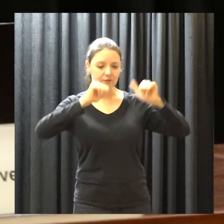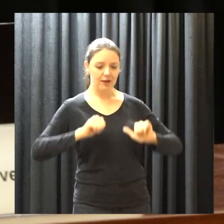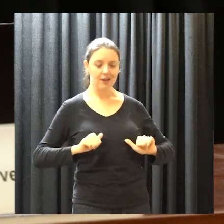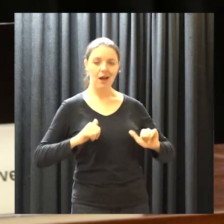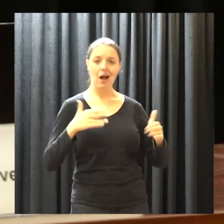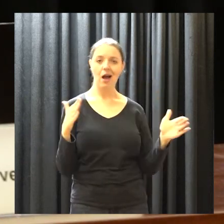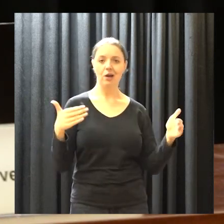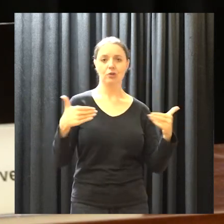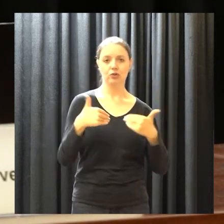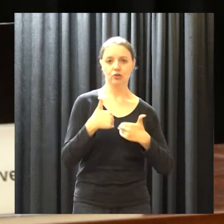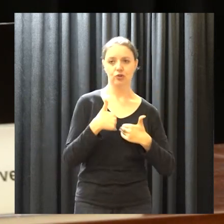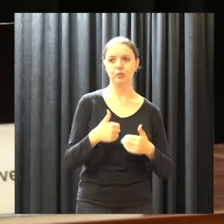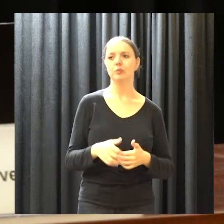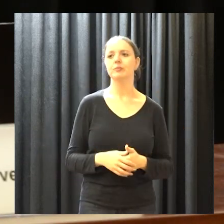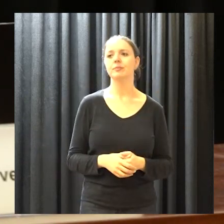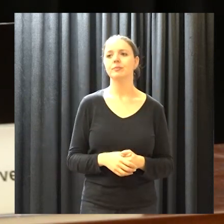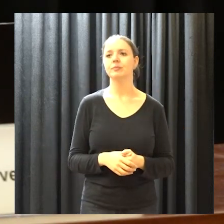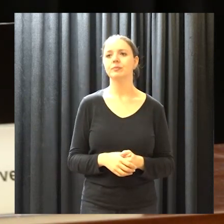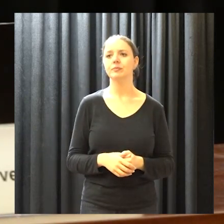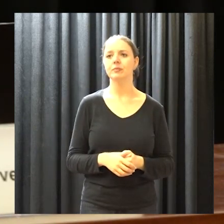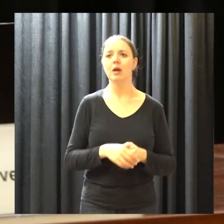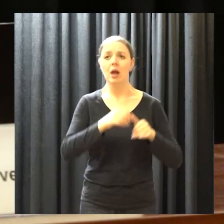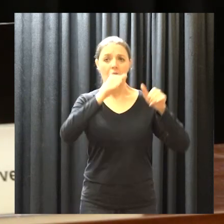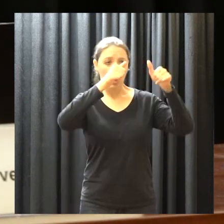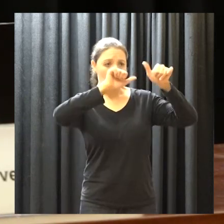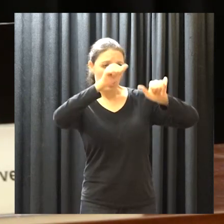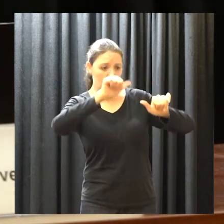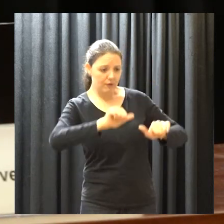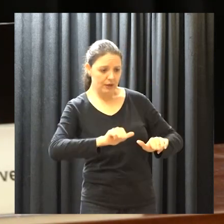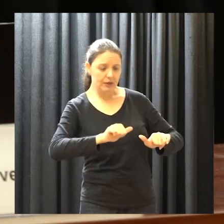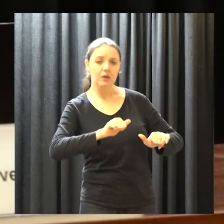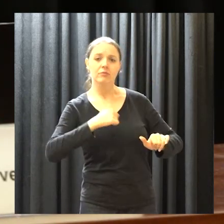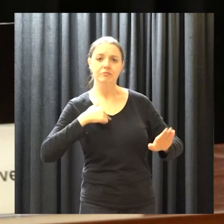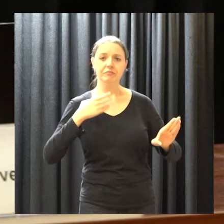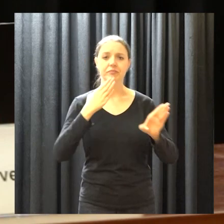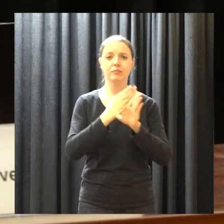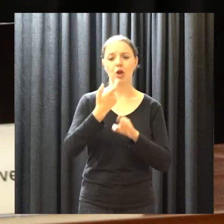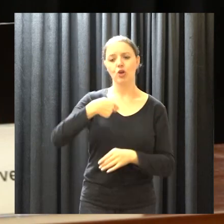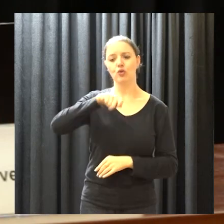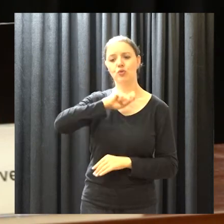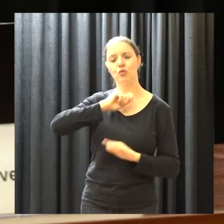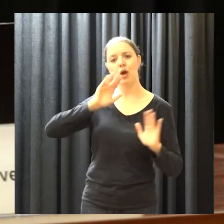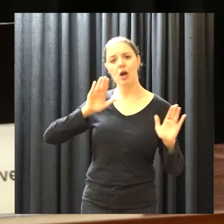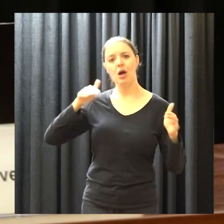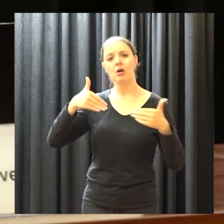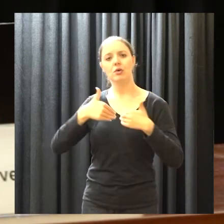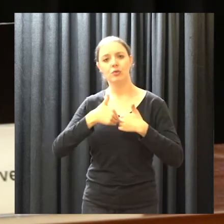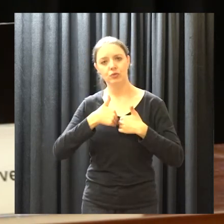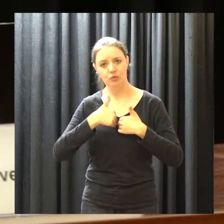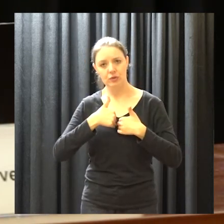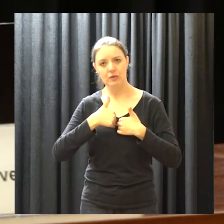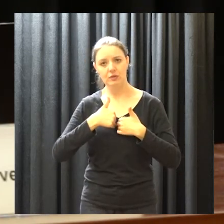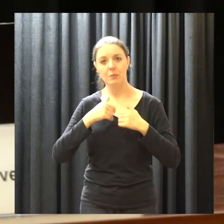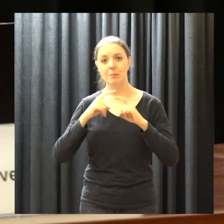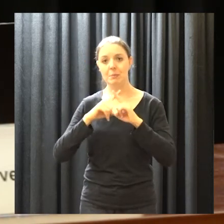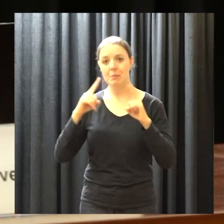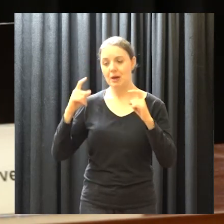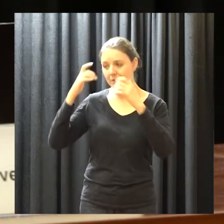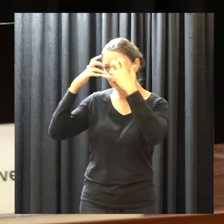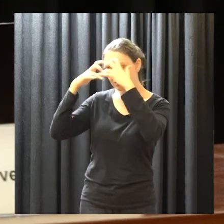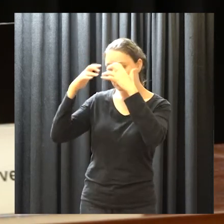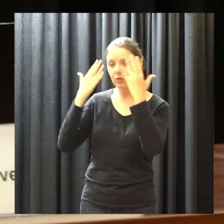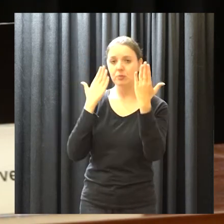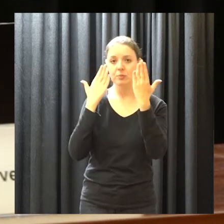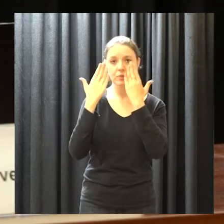Os resultados da avaliação apontaram que eu sou uma mulher autista, portanto, com um funcionamento